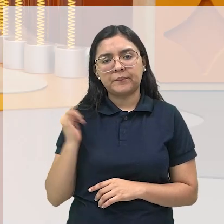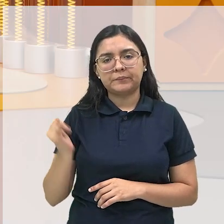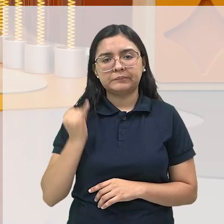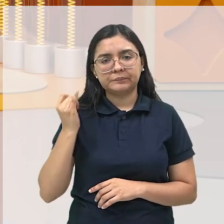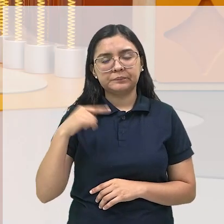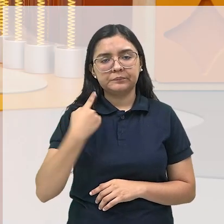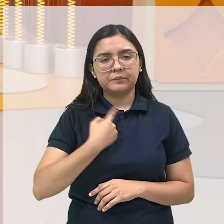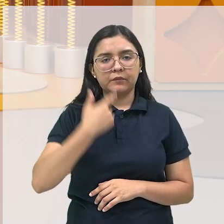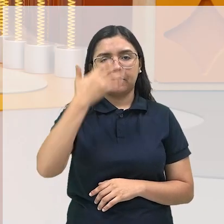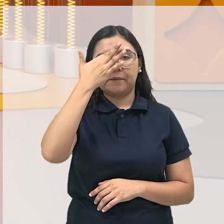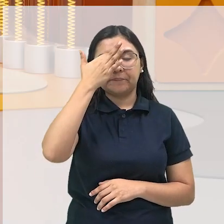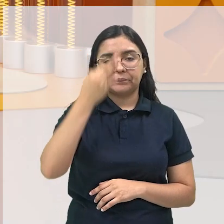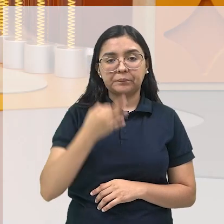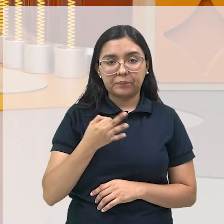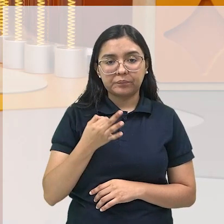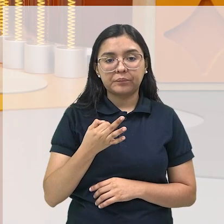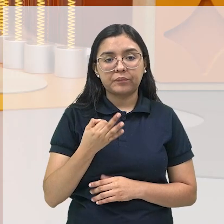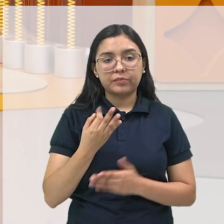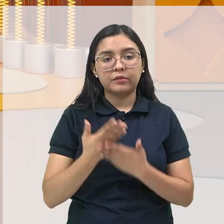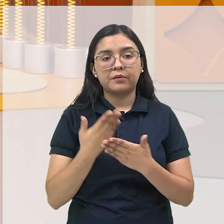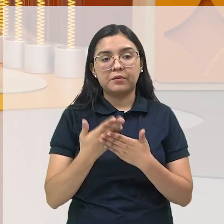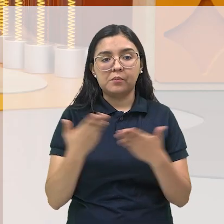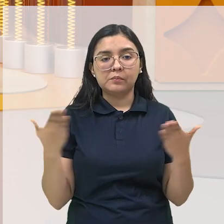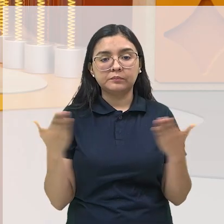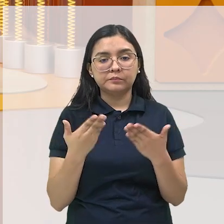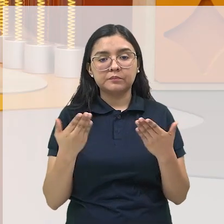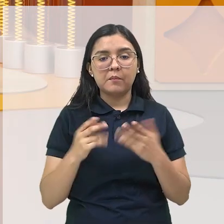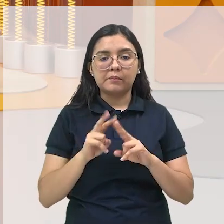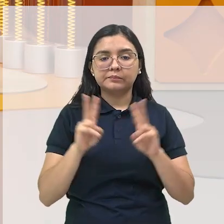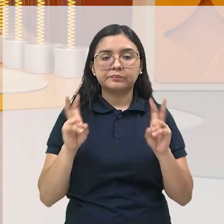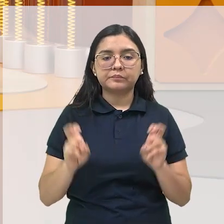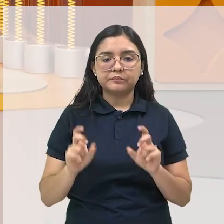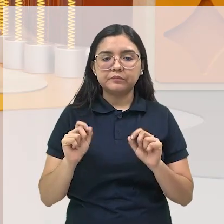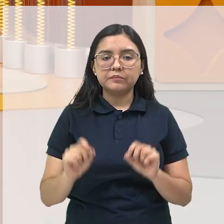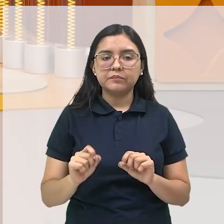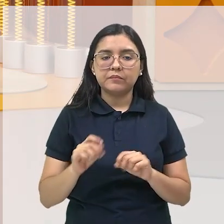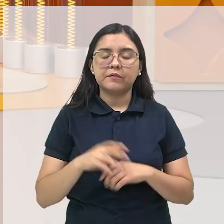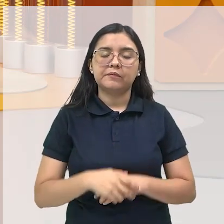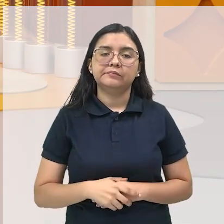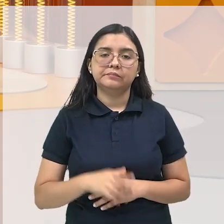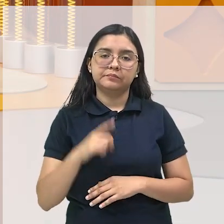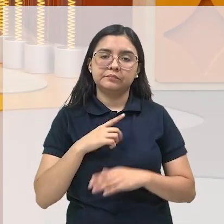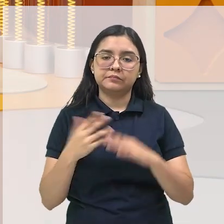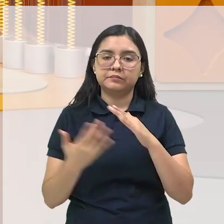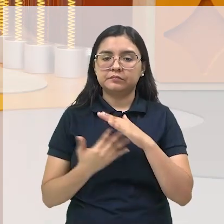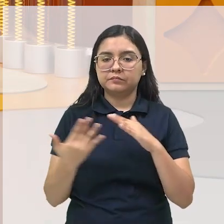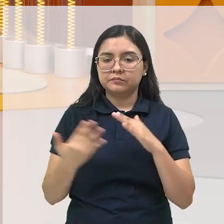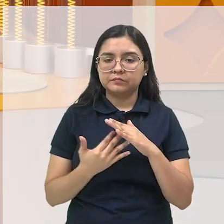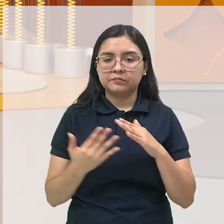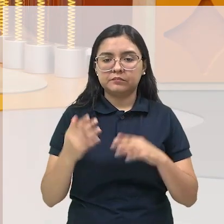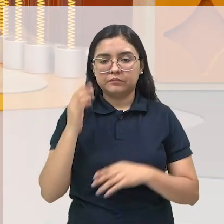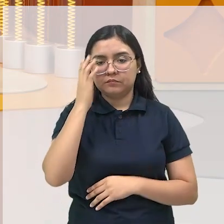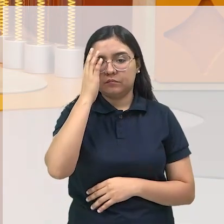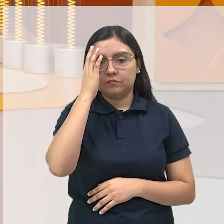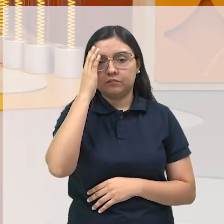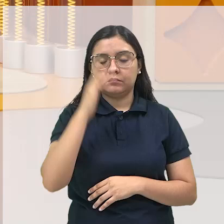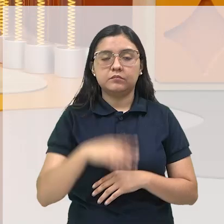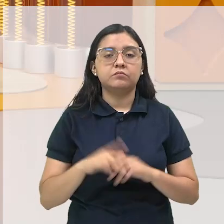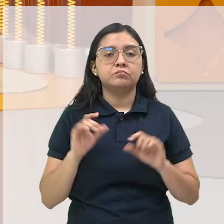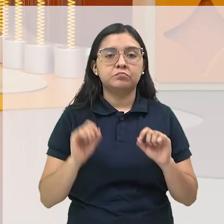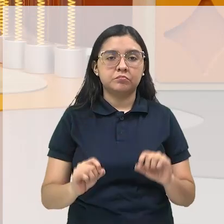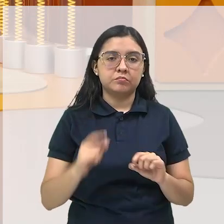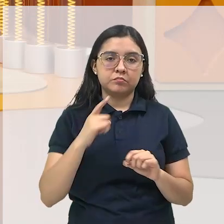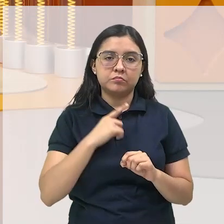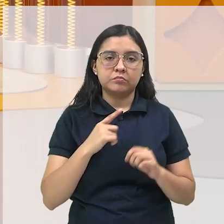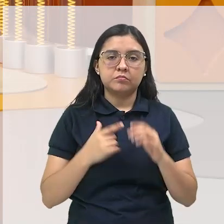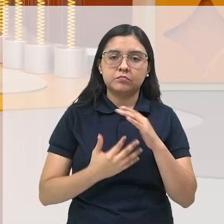da gente entender aqui nessa aula sobre a questão das migrações. São a diferença do que é um imigrante, do